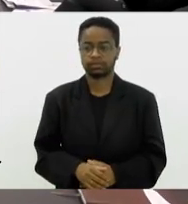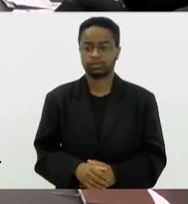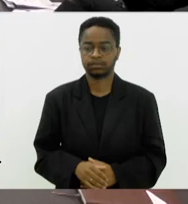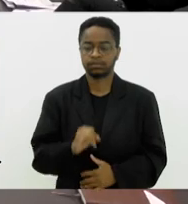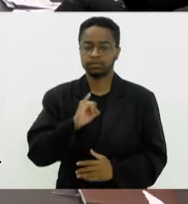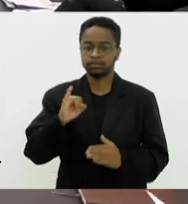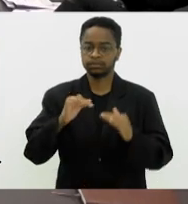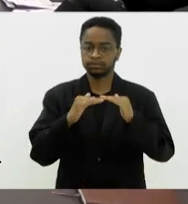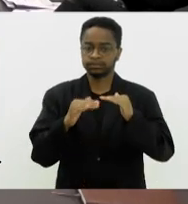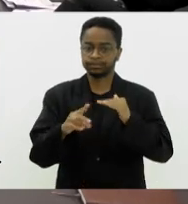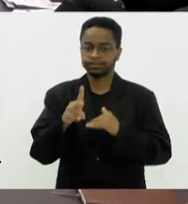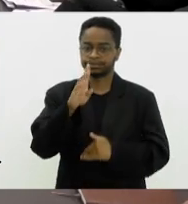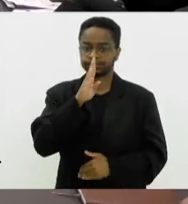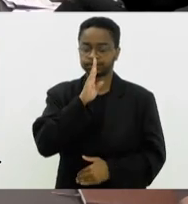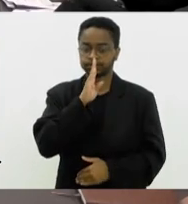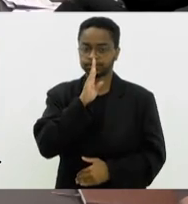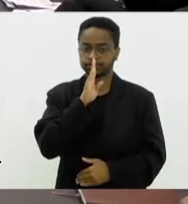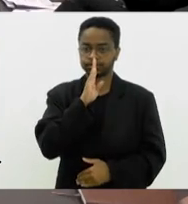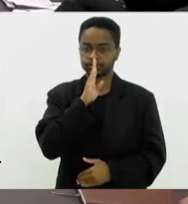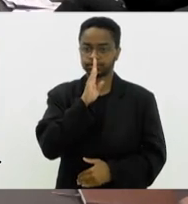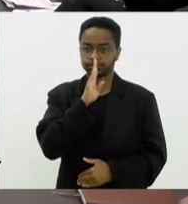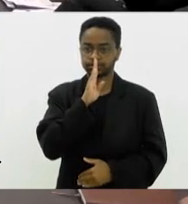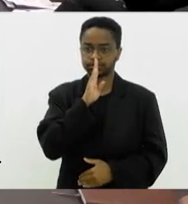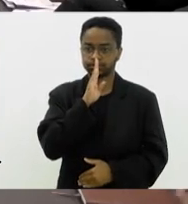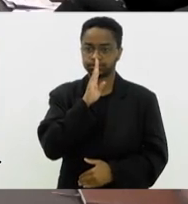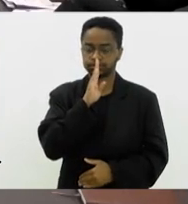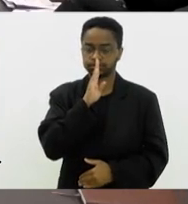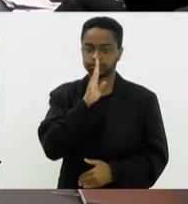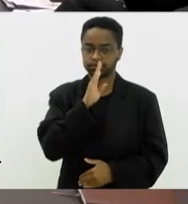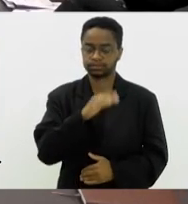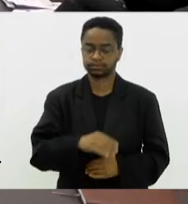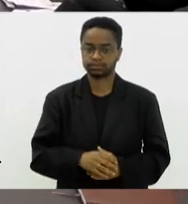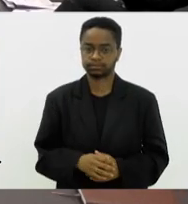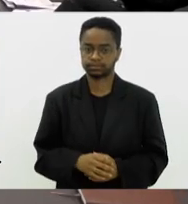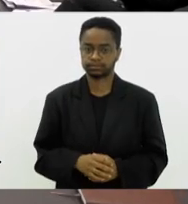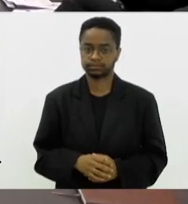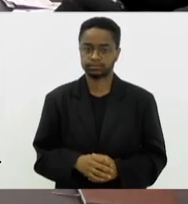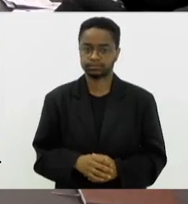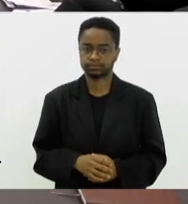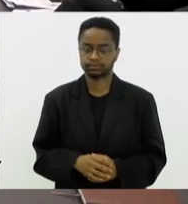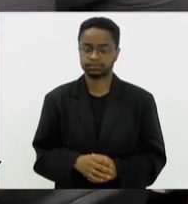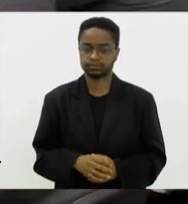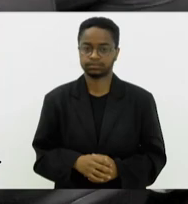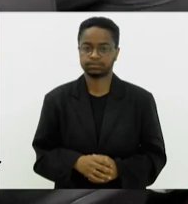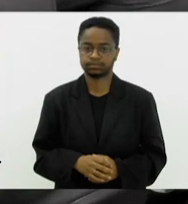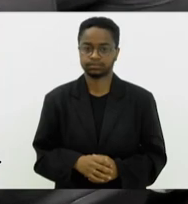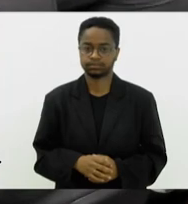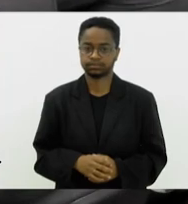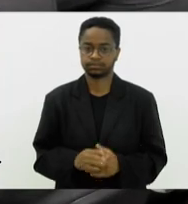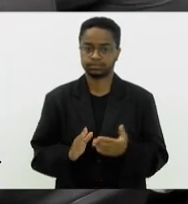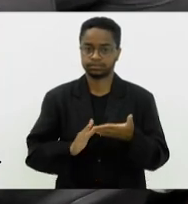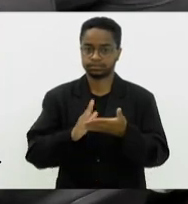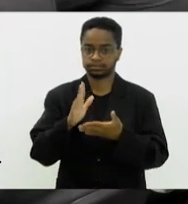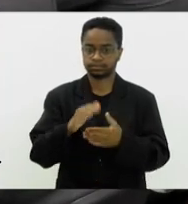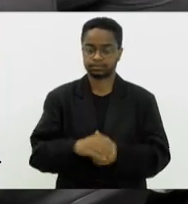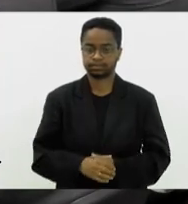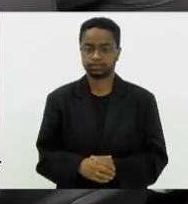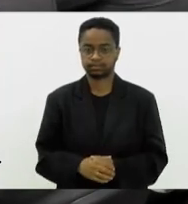Senhores que aprovam, em votação, senhores que aprovam, pelo autor, não, pelo relator. Em votação, senhores que aprovam, permaneçam como estão,